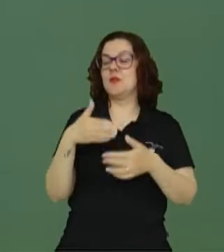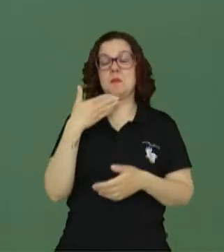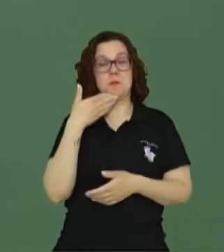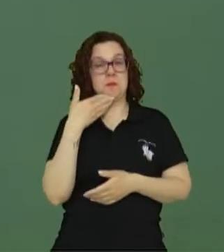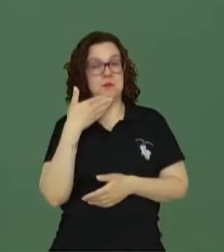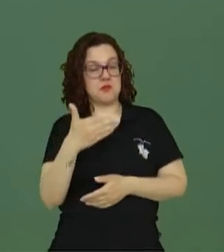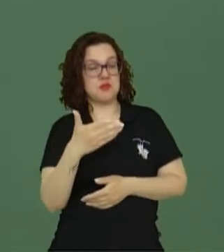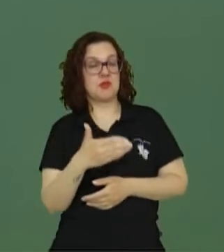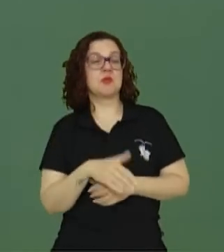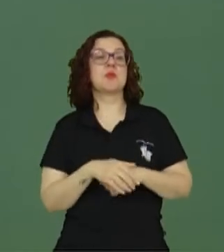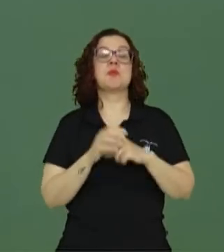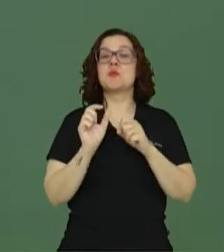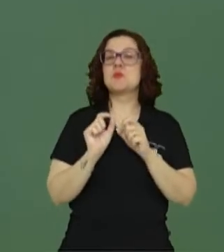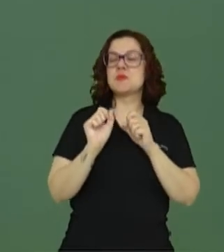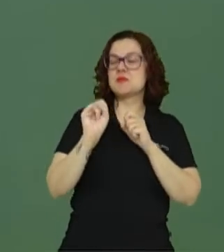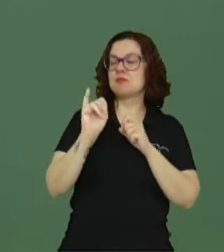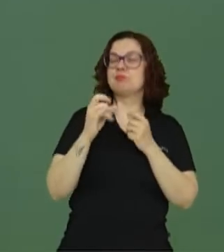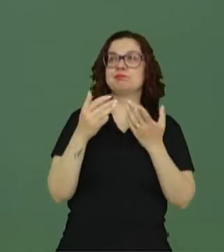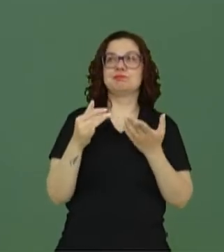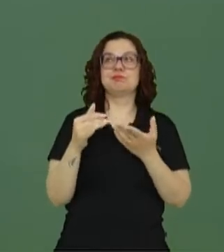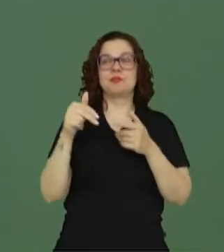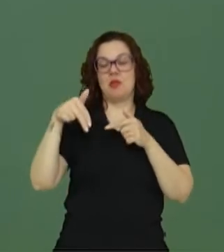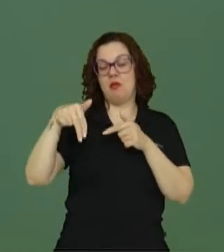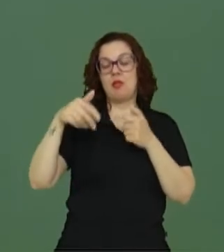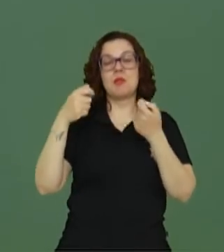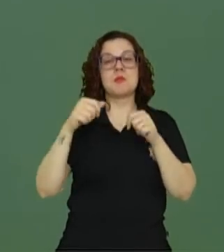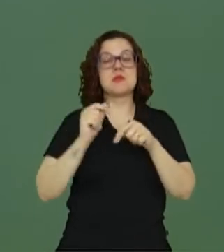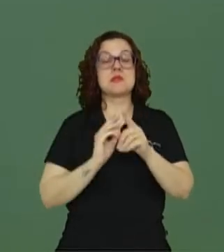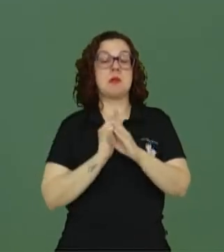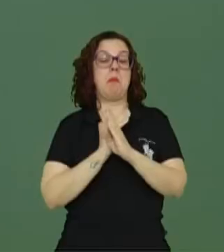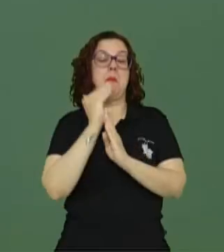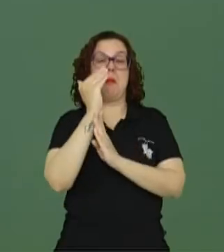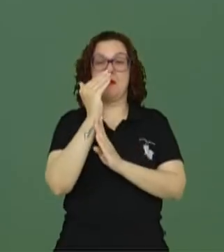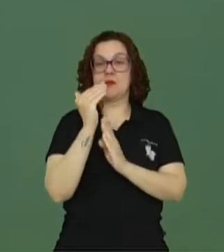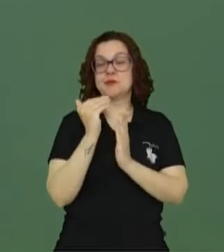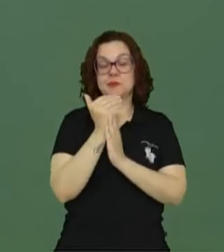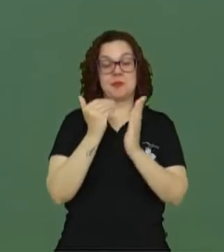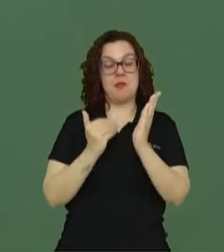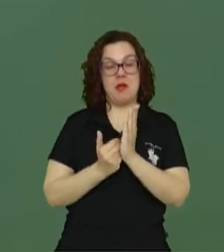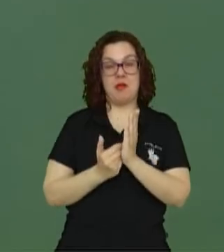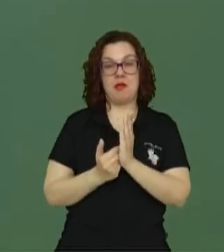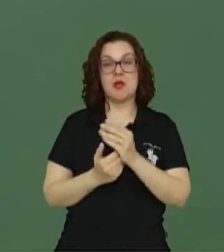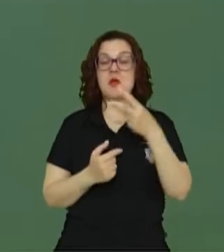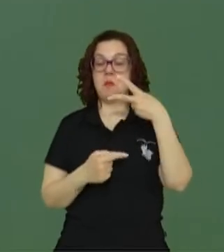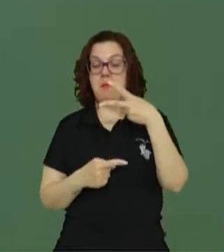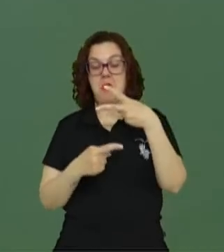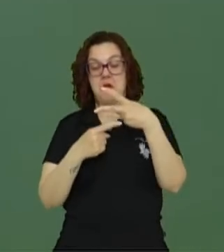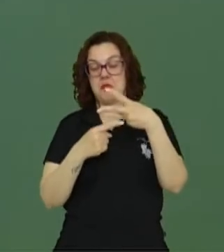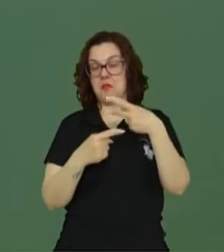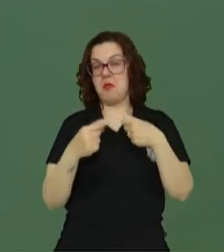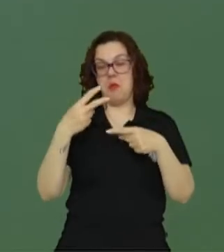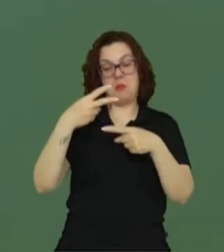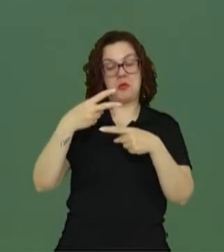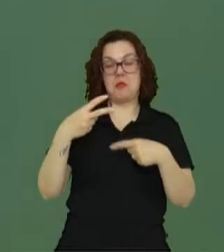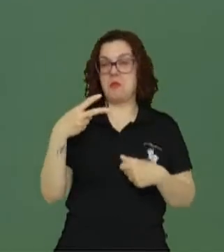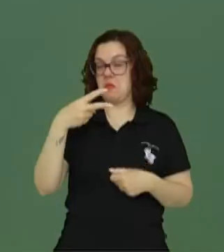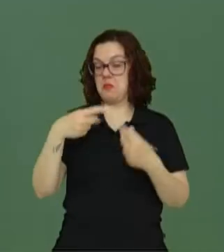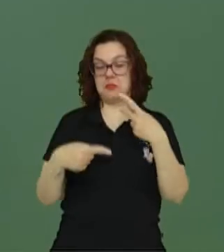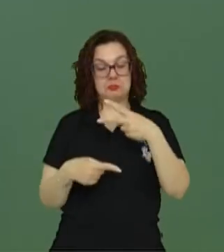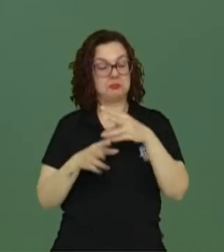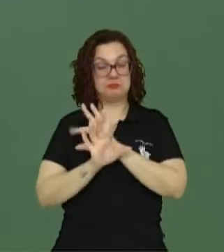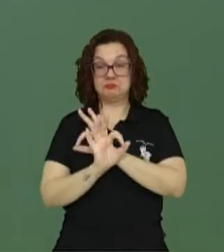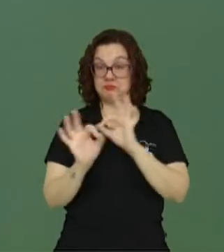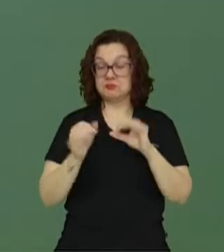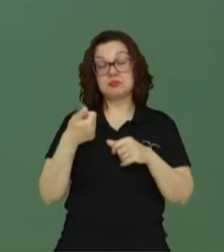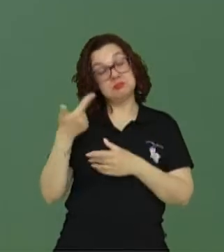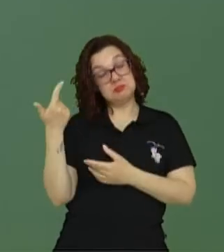para mim se eu preciso, se o meu N tem que ser maior ou menor que qualquer outro número. Então eu uso N igual